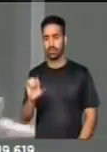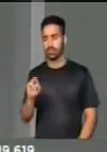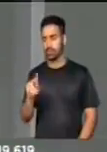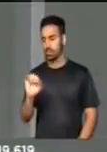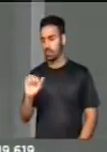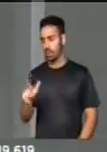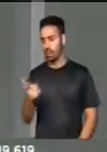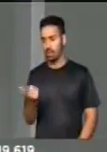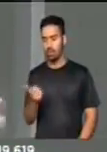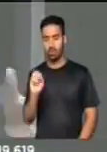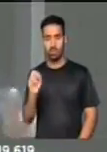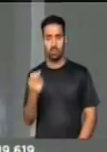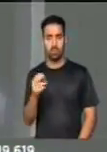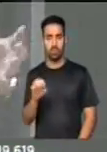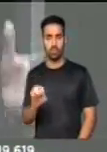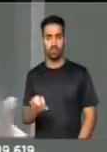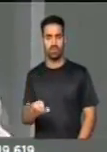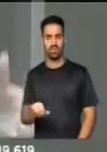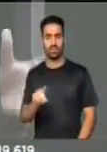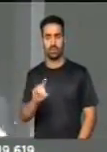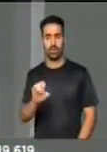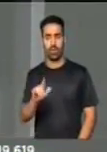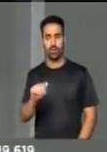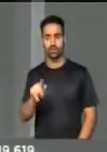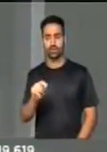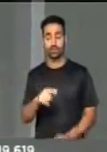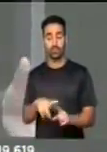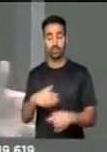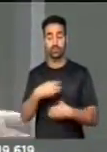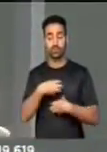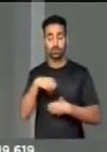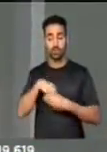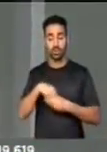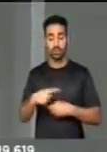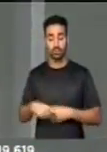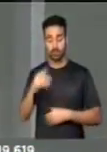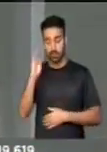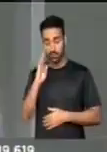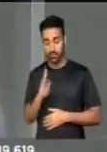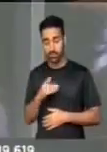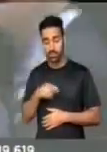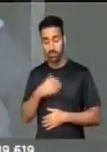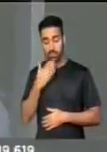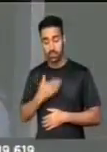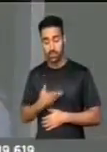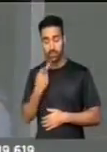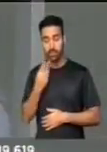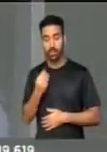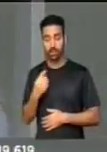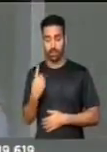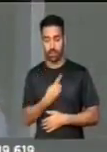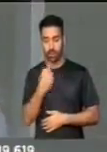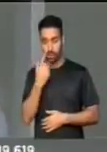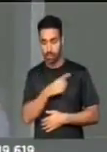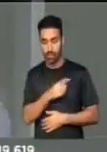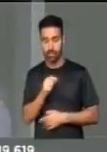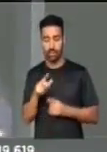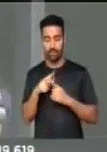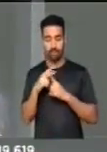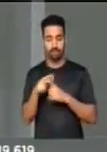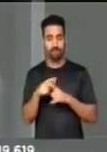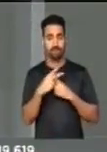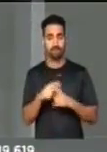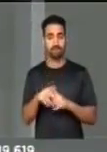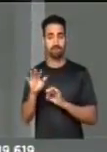de posição ideológica, mas o sentimento de nação, de Brasil, que clama exatamente porque nós tenhamos a correção